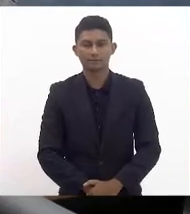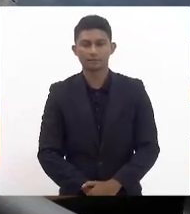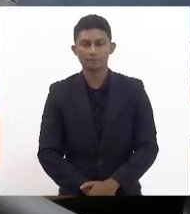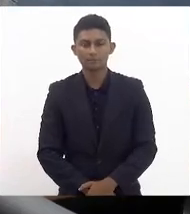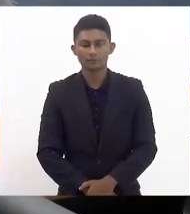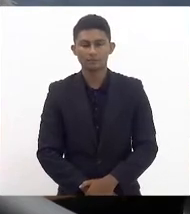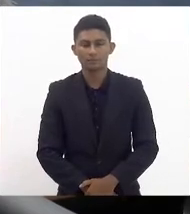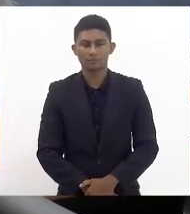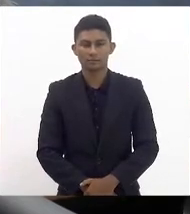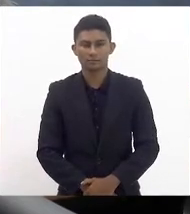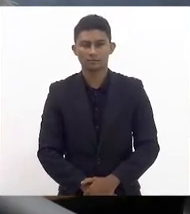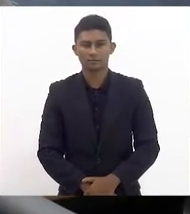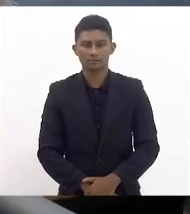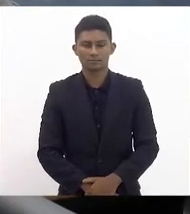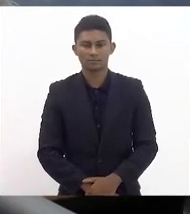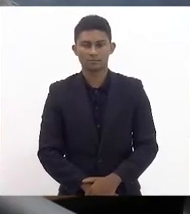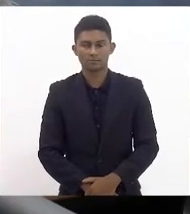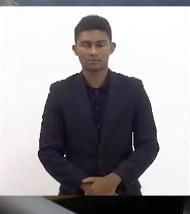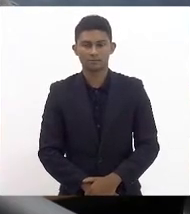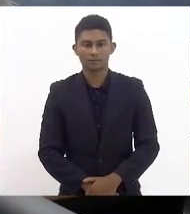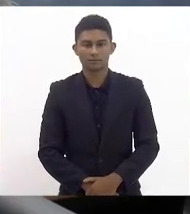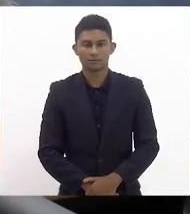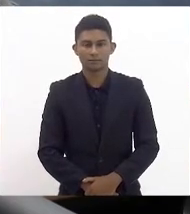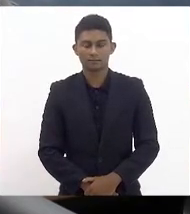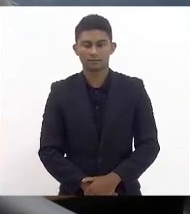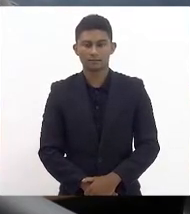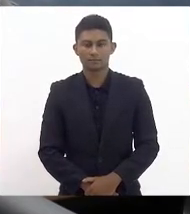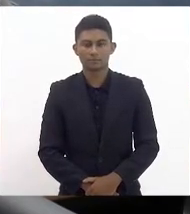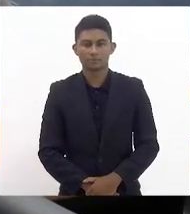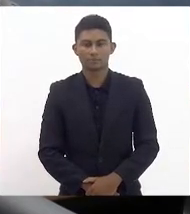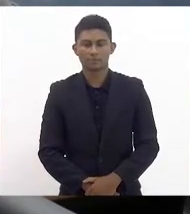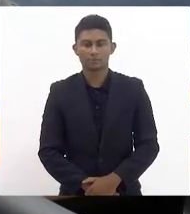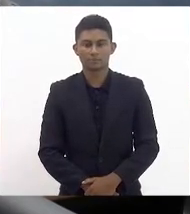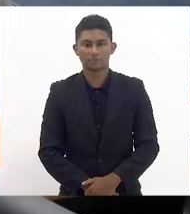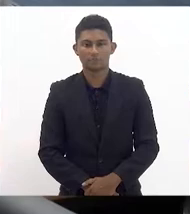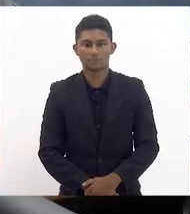tá? Eu vou falar com ele que então que eu já falei contigo.